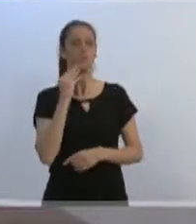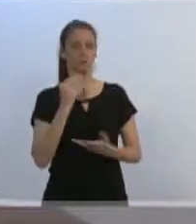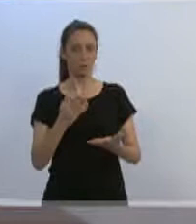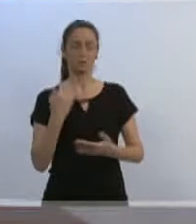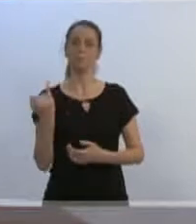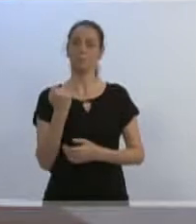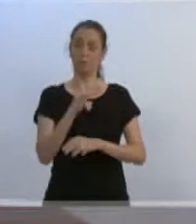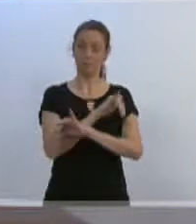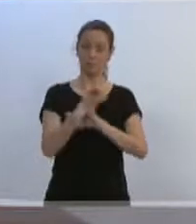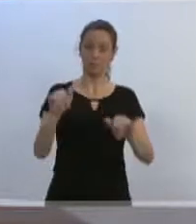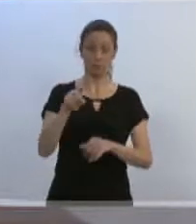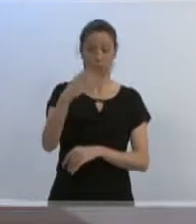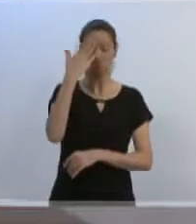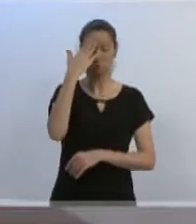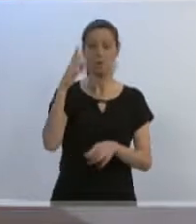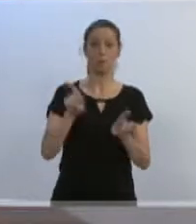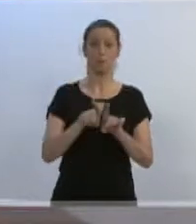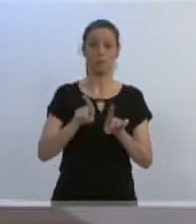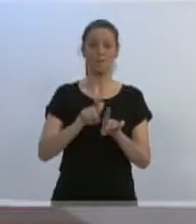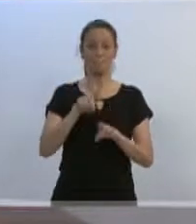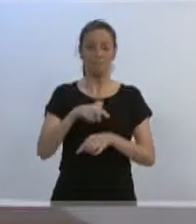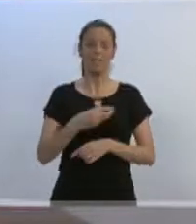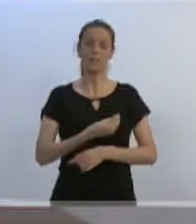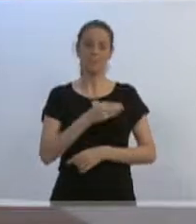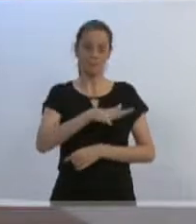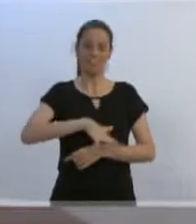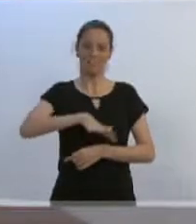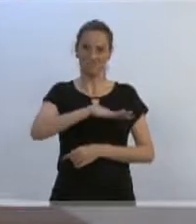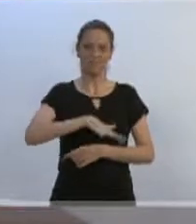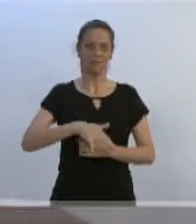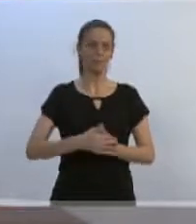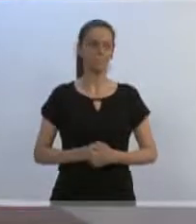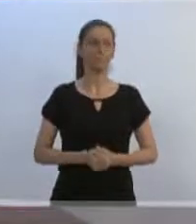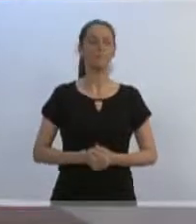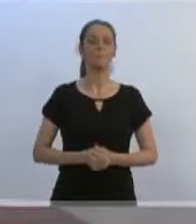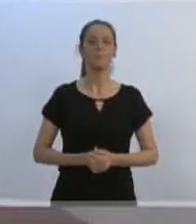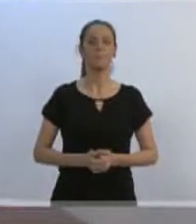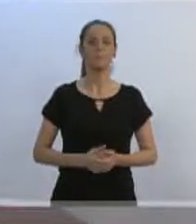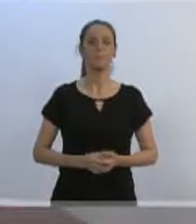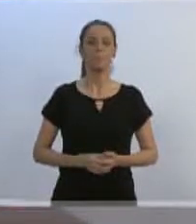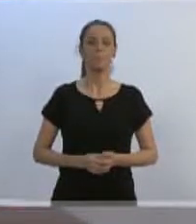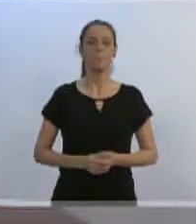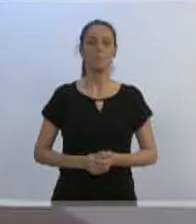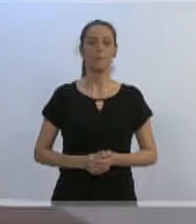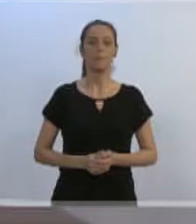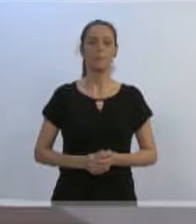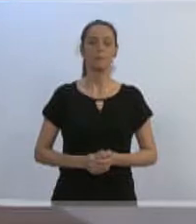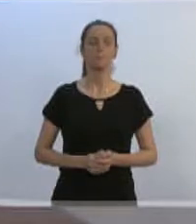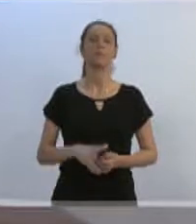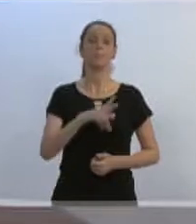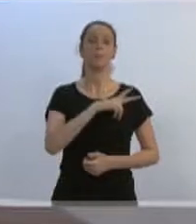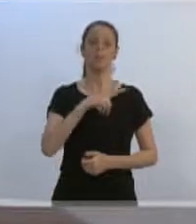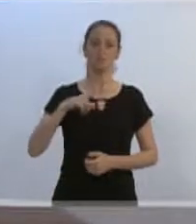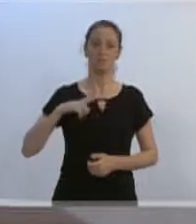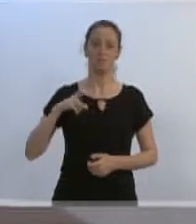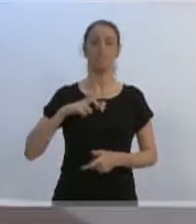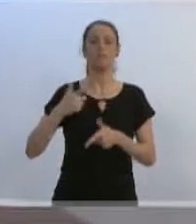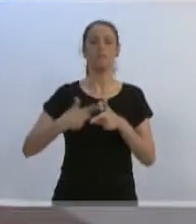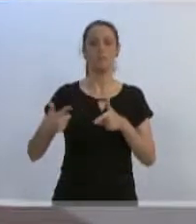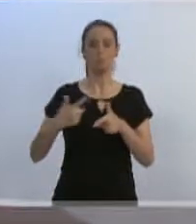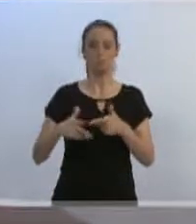importante até que o senhor saiba também que a nossa região lá também e os nossos pacientes que têm problemas de